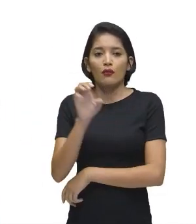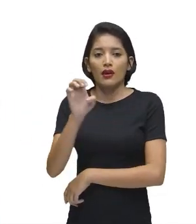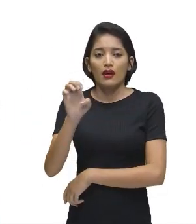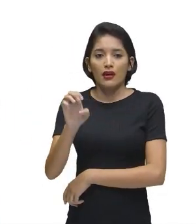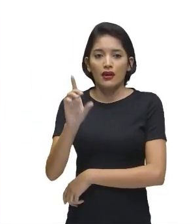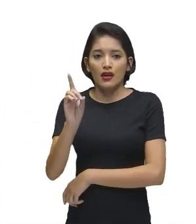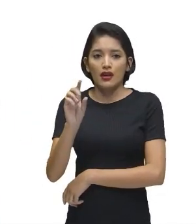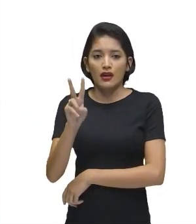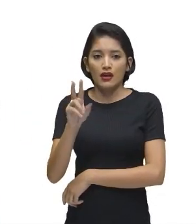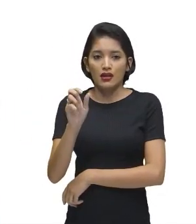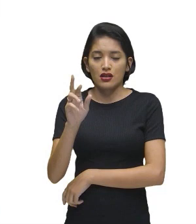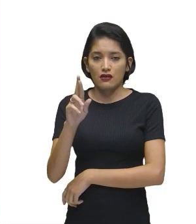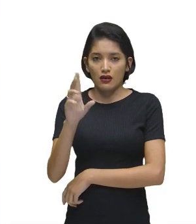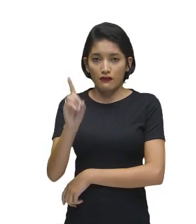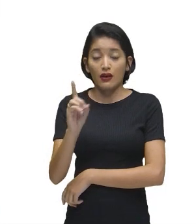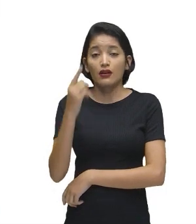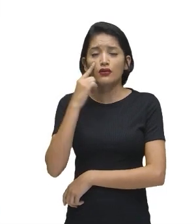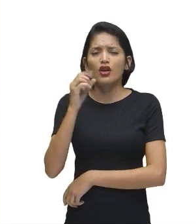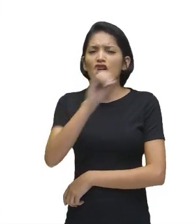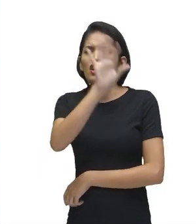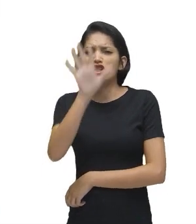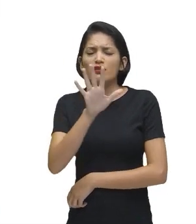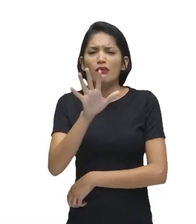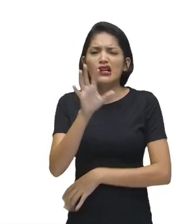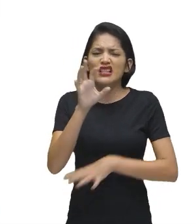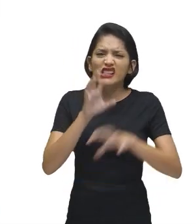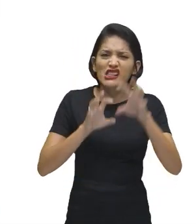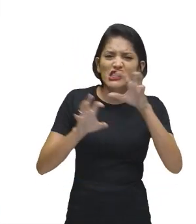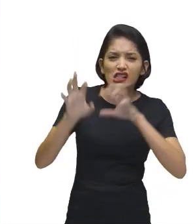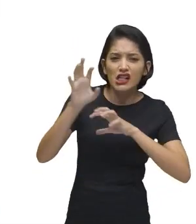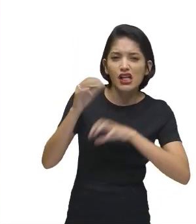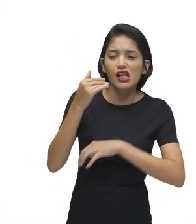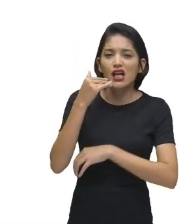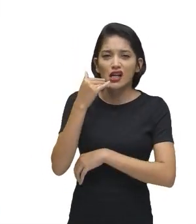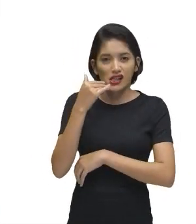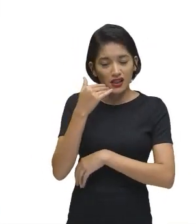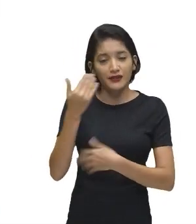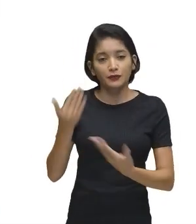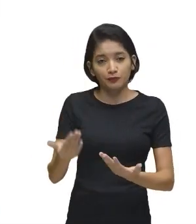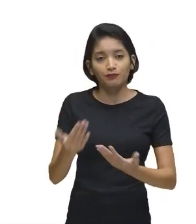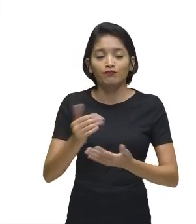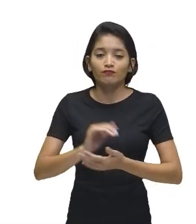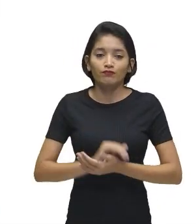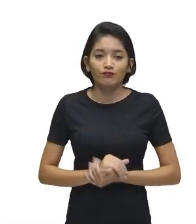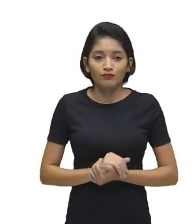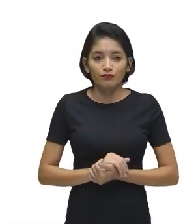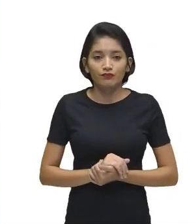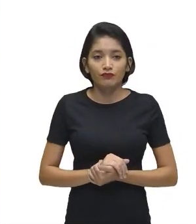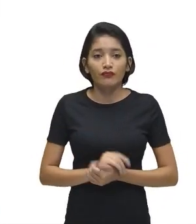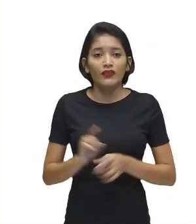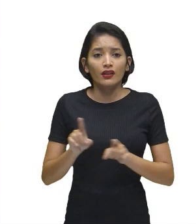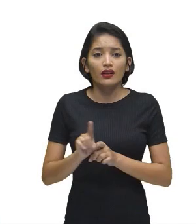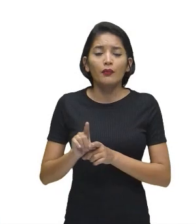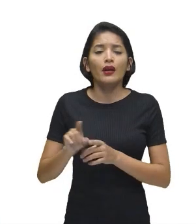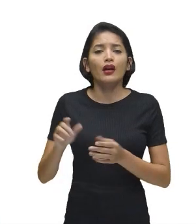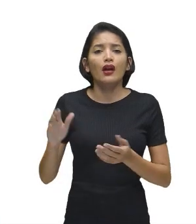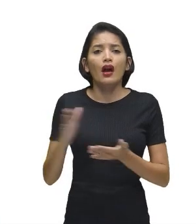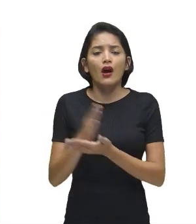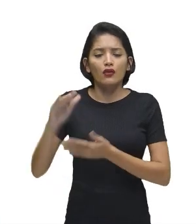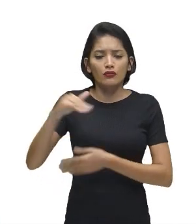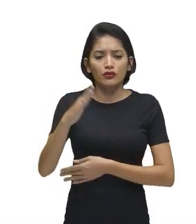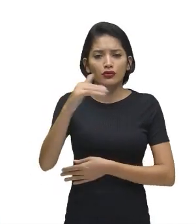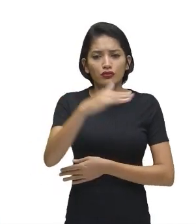conhecer. Olha só como a figura é toda deformada aqui, certo? Aqui as ondas. Então isso aí é